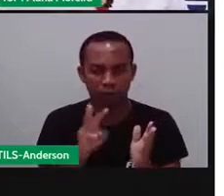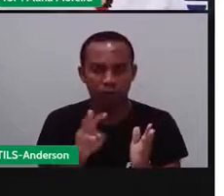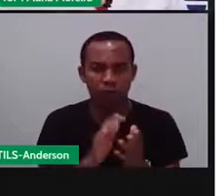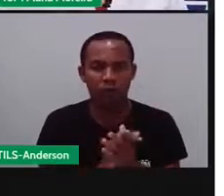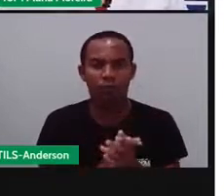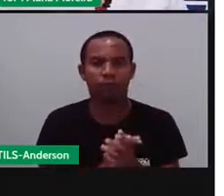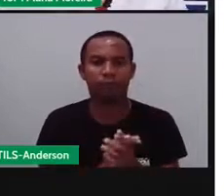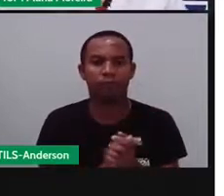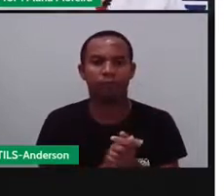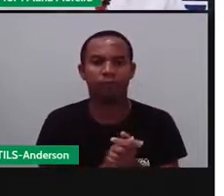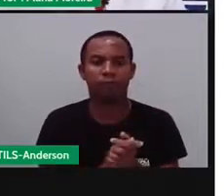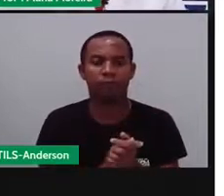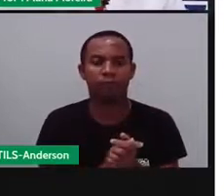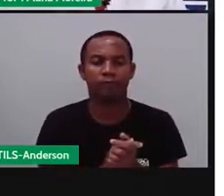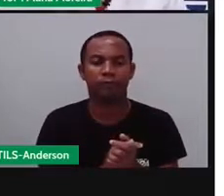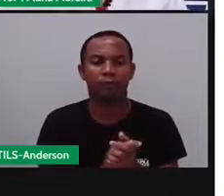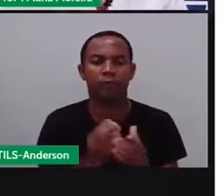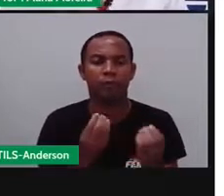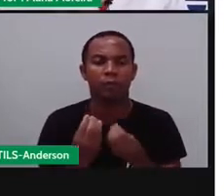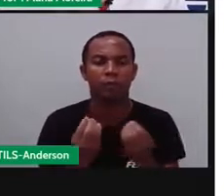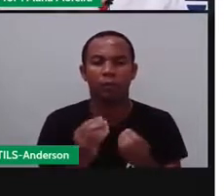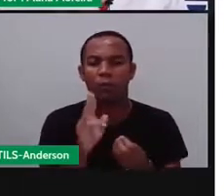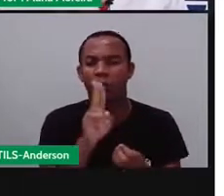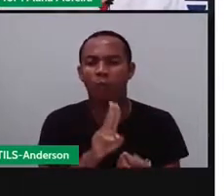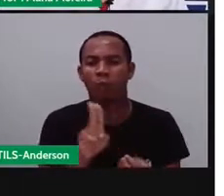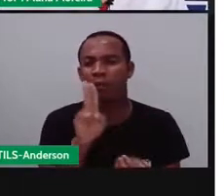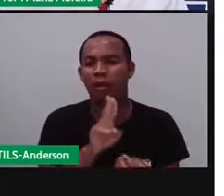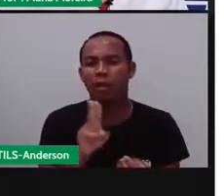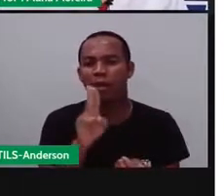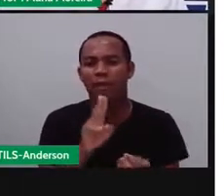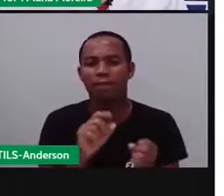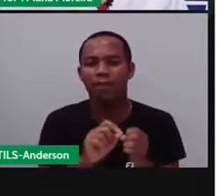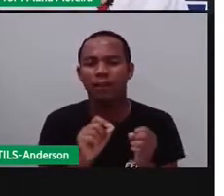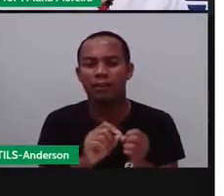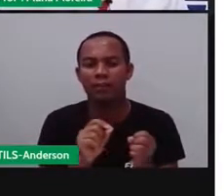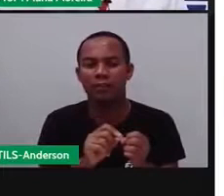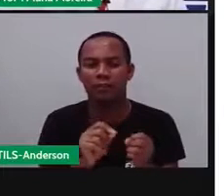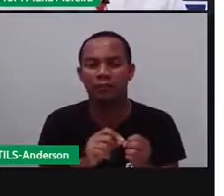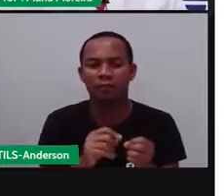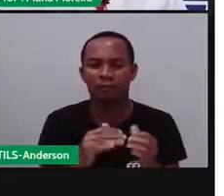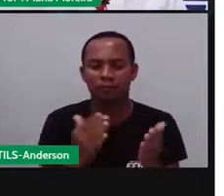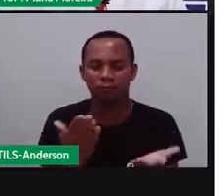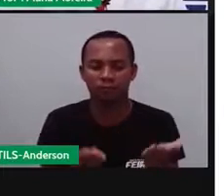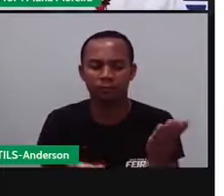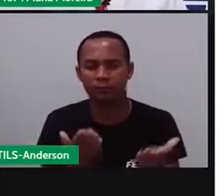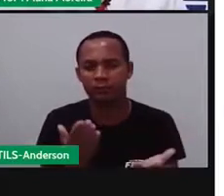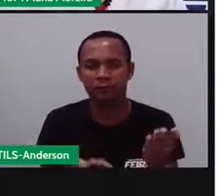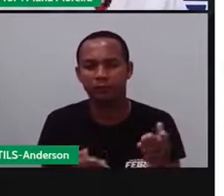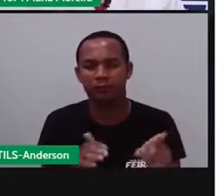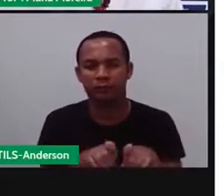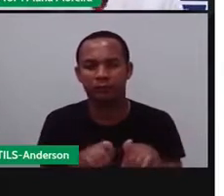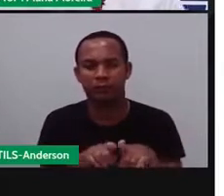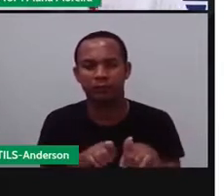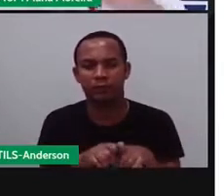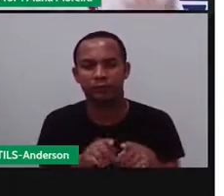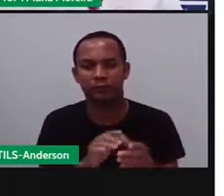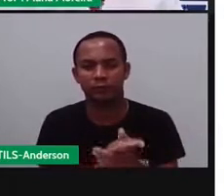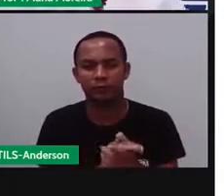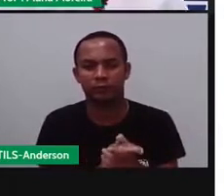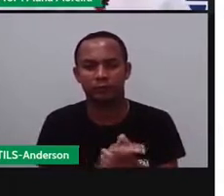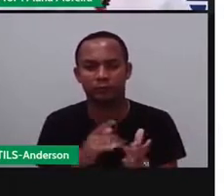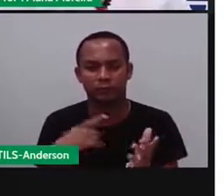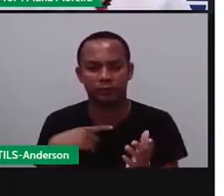são objetos, na verdade, que são utilizados, né, para a gente fazer o quê? A medição. As xícaras medidoras, né, existem